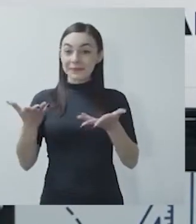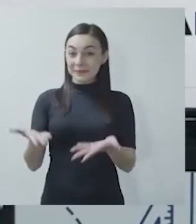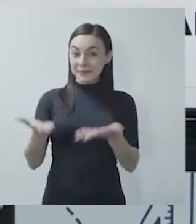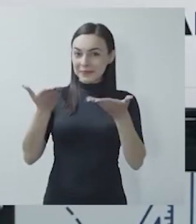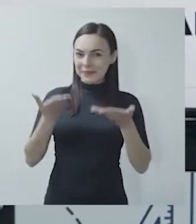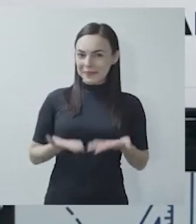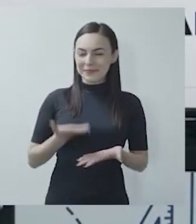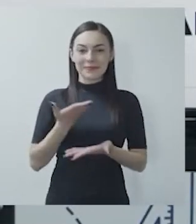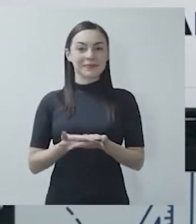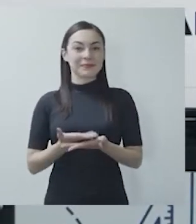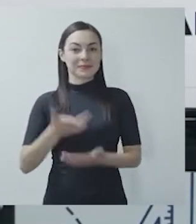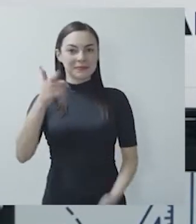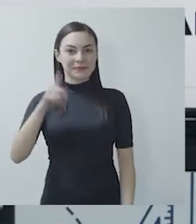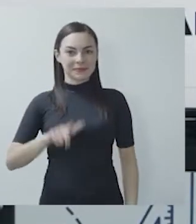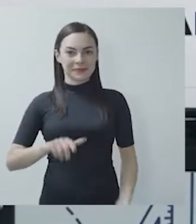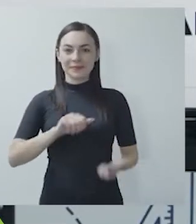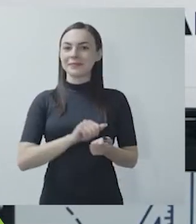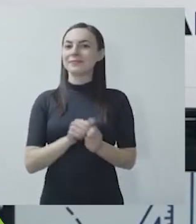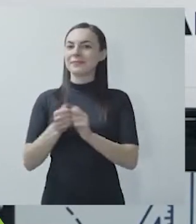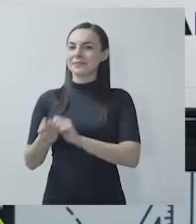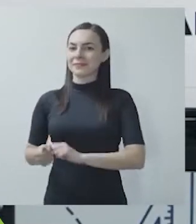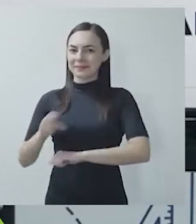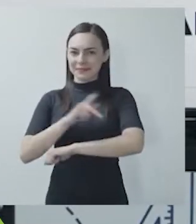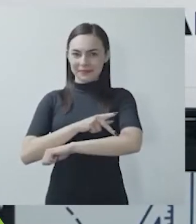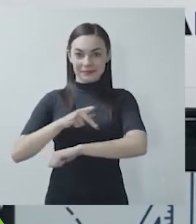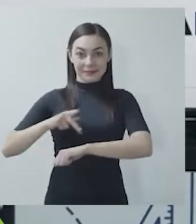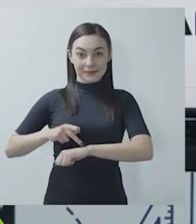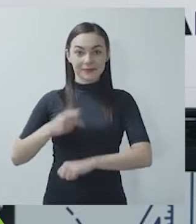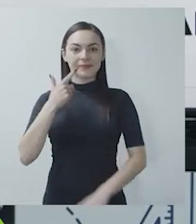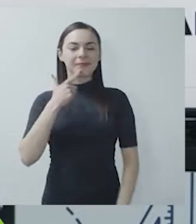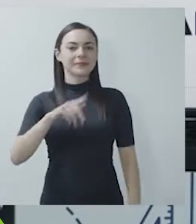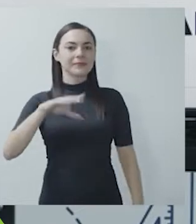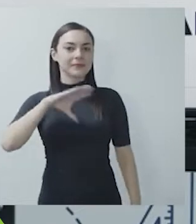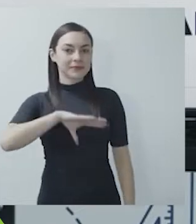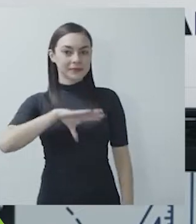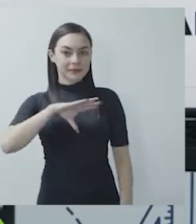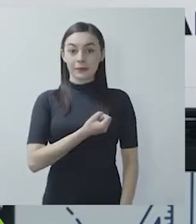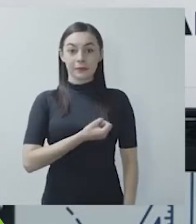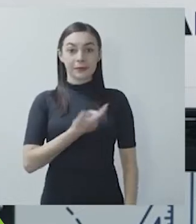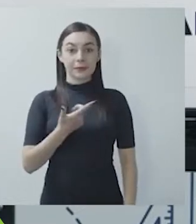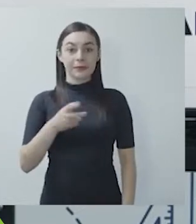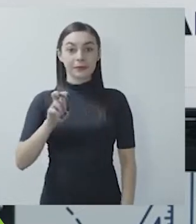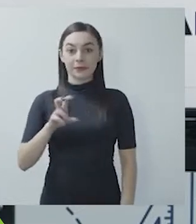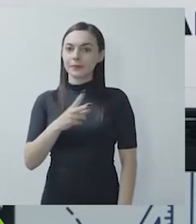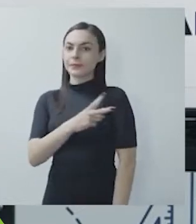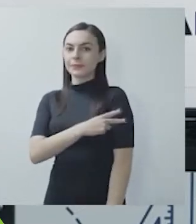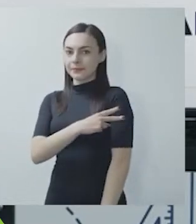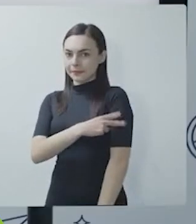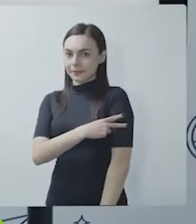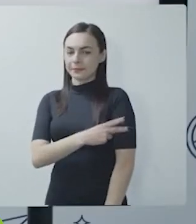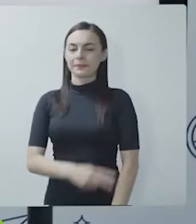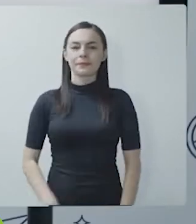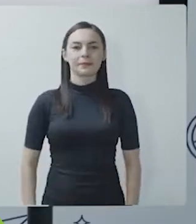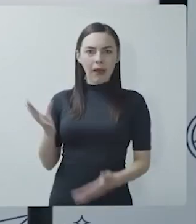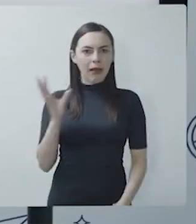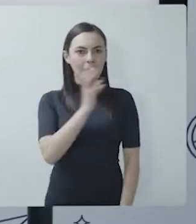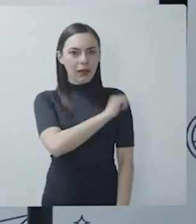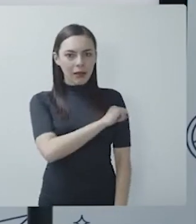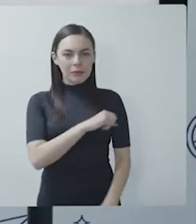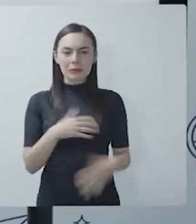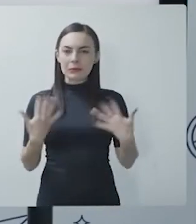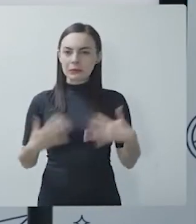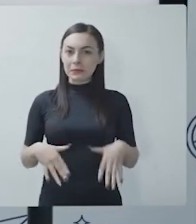Sejam bem-vindos a mais uma aula de adequação pedagógica de língua portuguesa, aula do segundo ano. Então, vamos